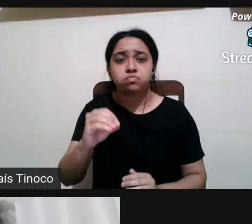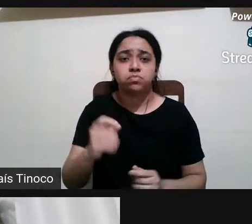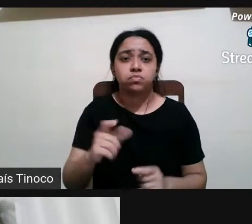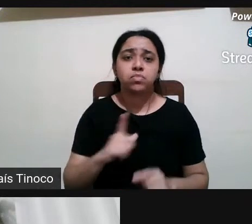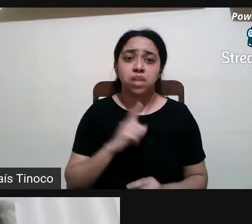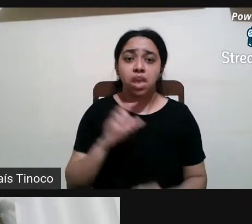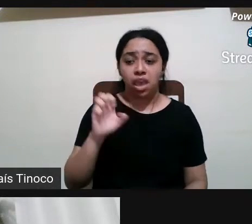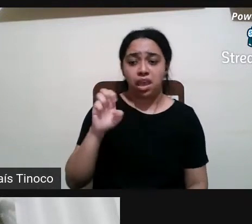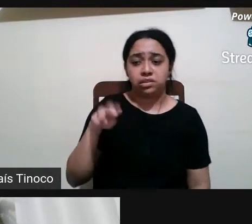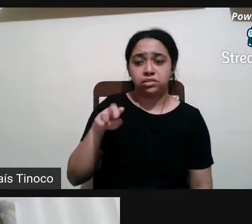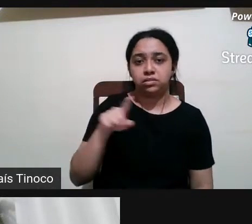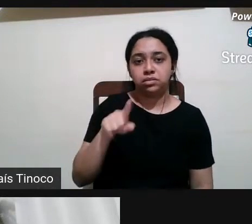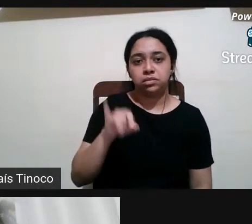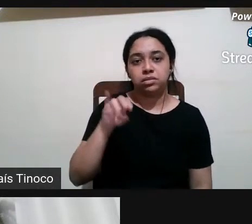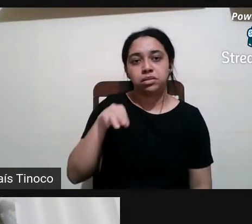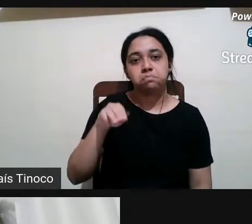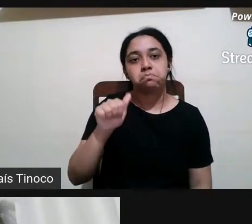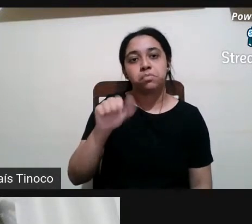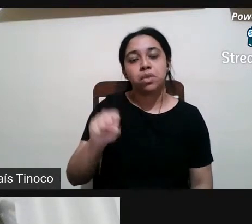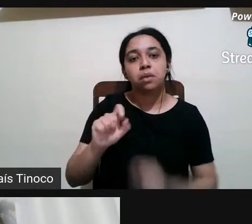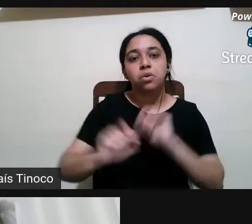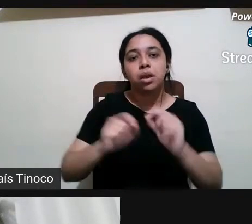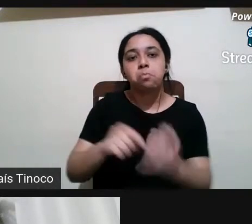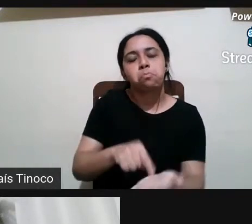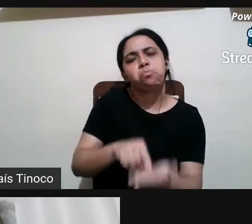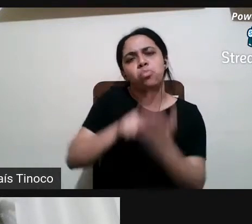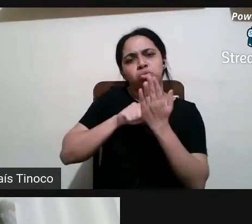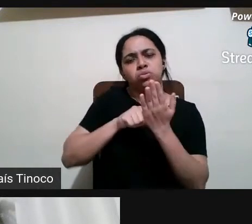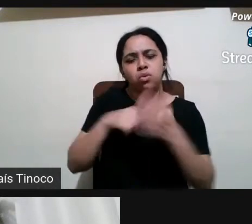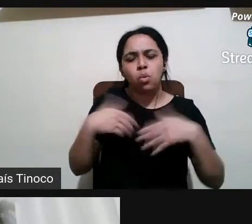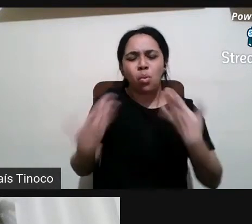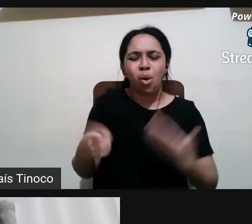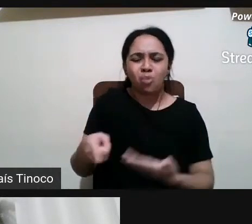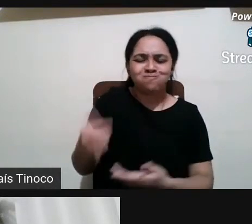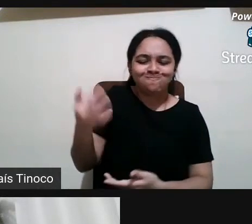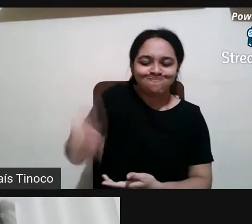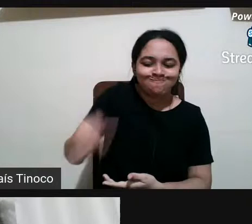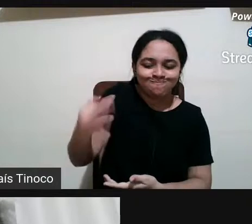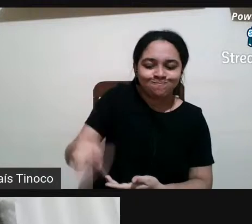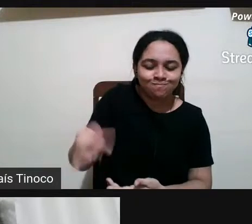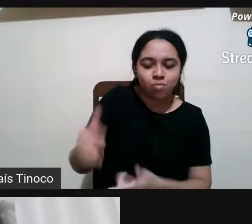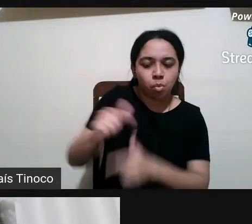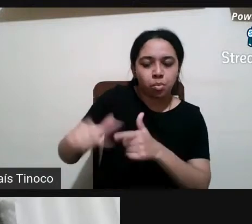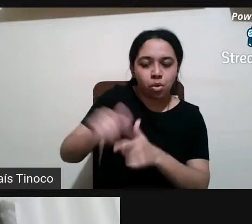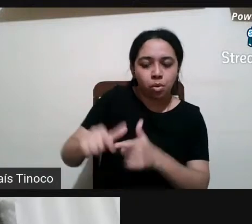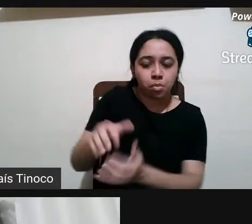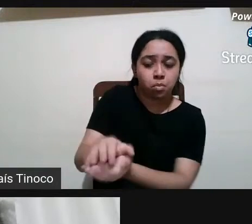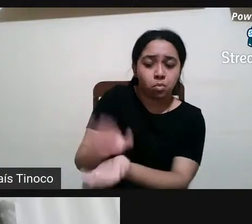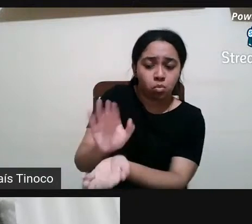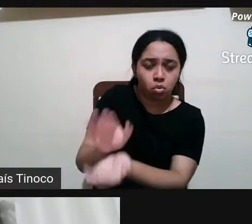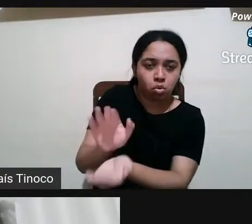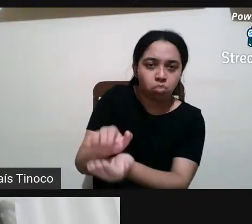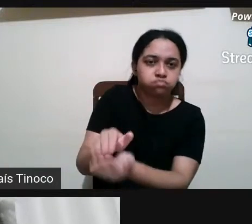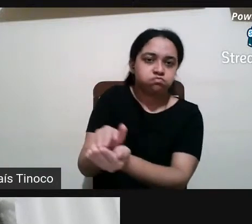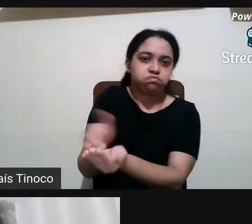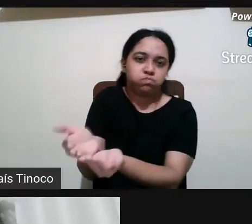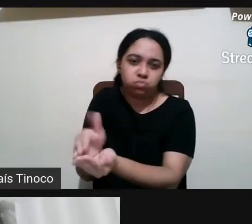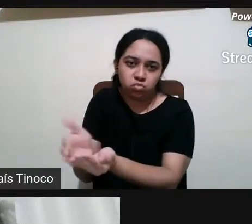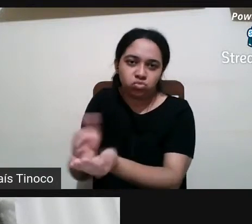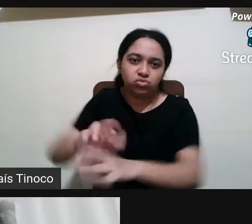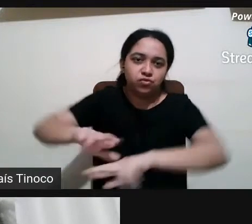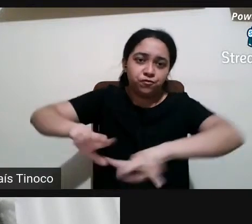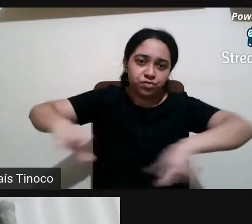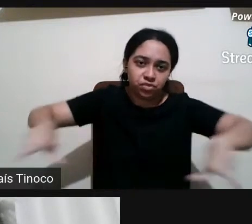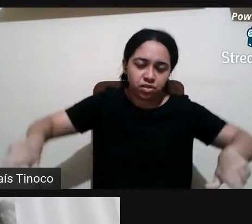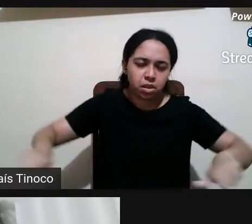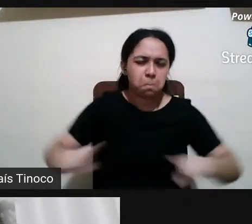enzimas, mas mais no sentido de identificar qual é a lesão que está sendo ocasionada naquele organismo. Realmente, assim, de utilizar a